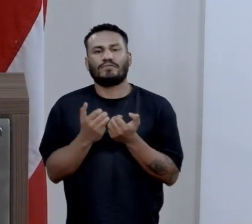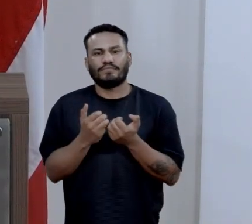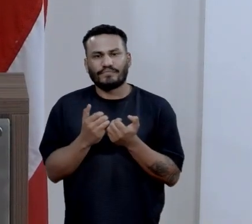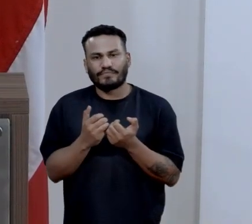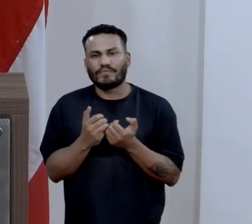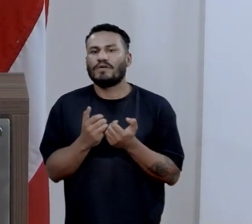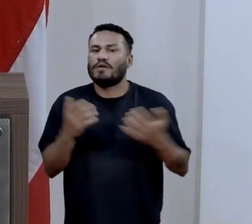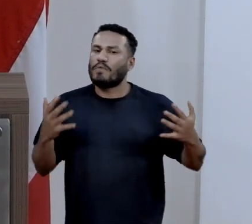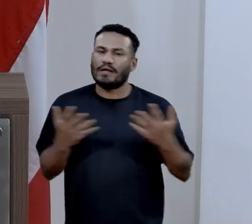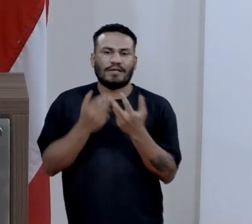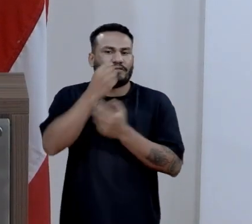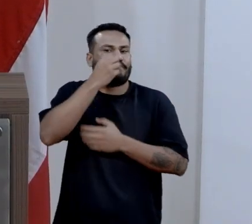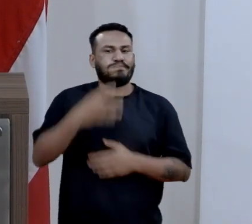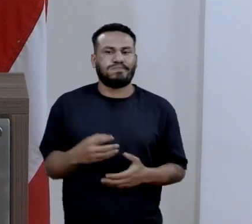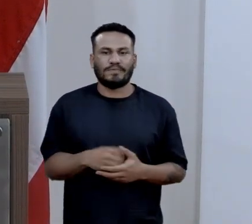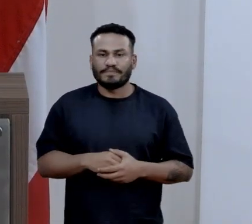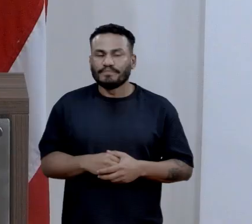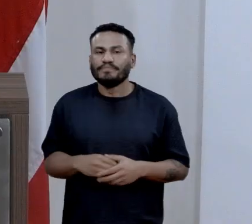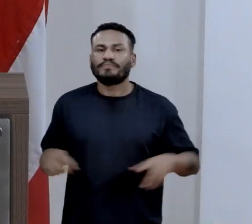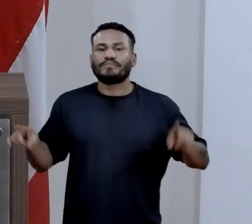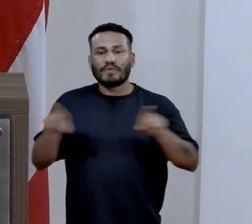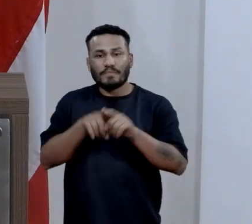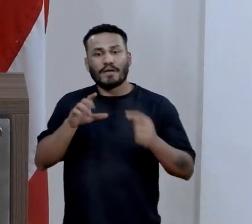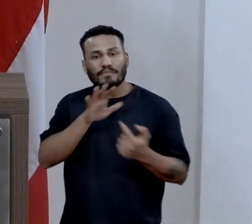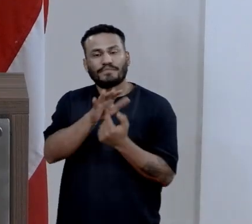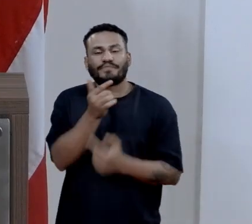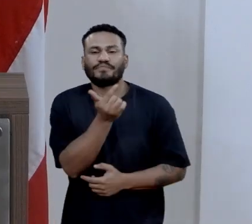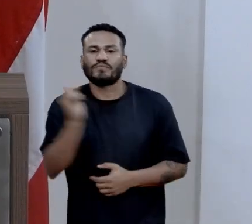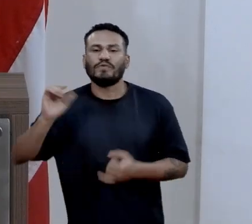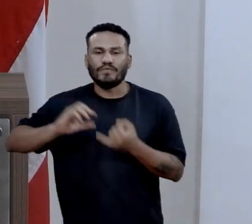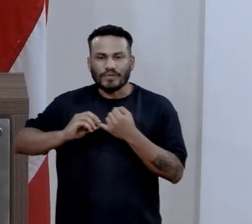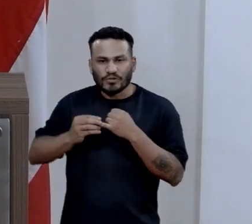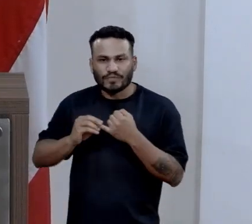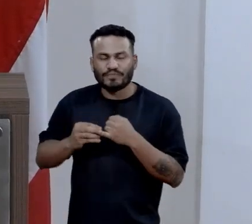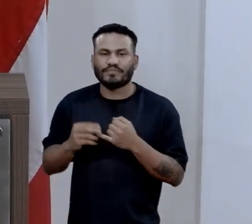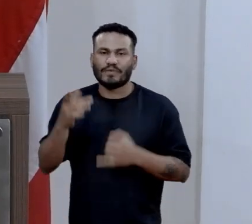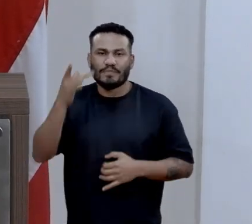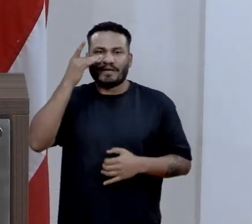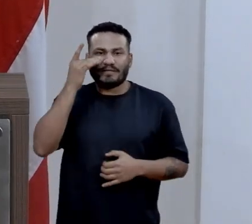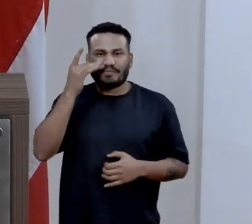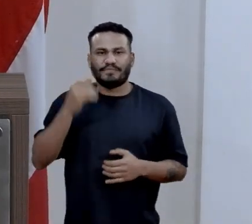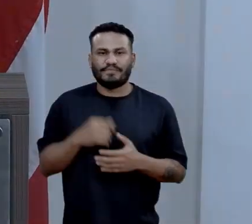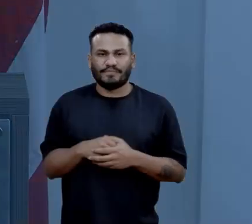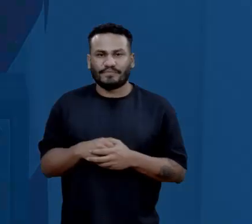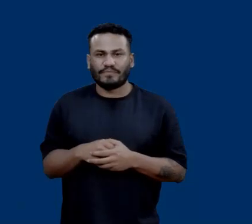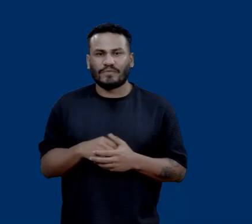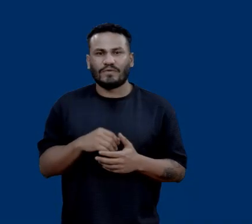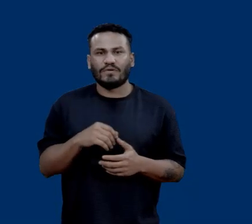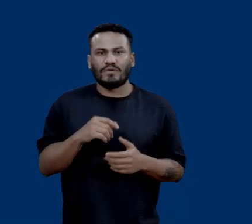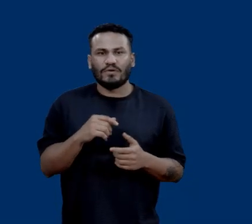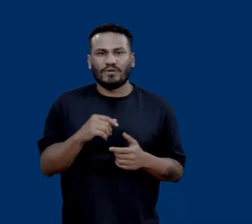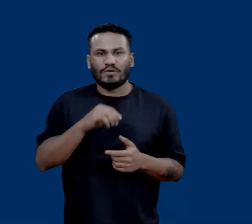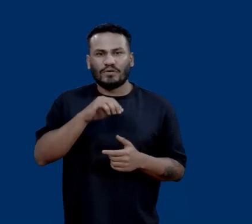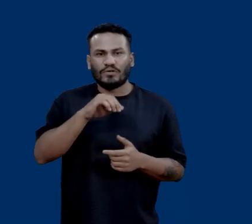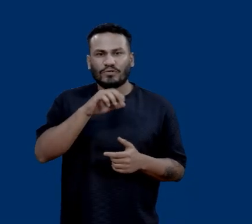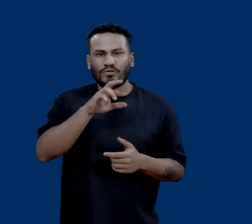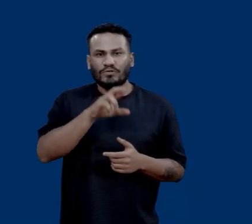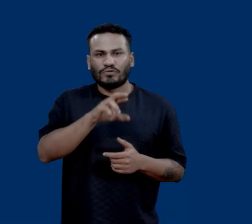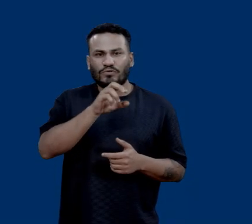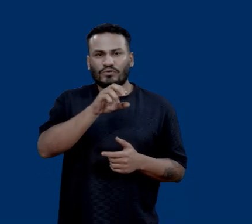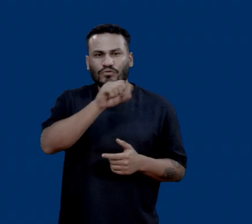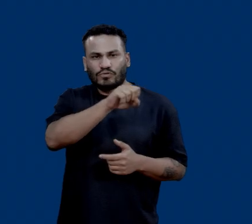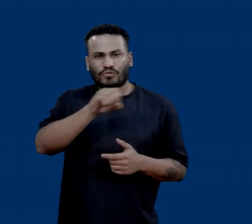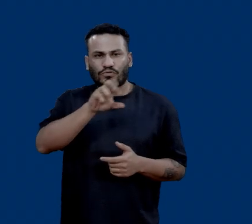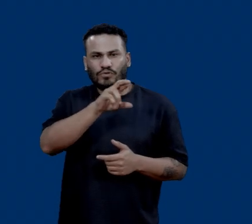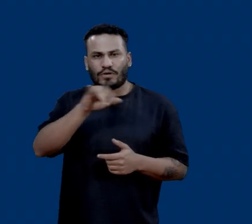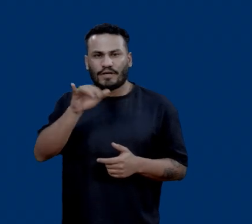da maior qualidade. Quero também destacar outra feijoada que nós tivemos presente, da Sorri Pradal. Temos a imagem com o